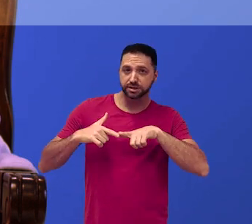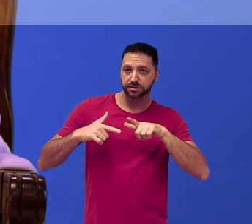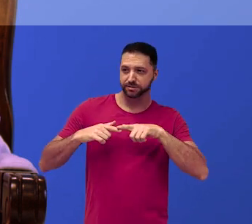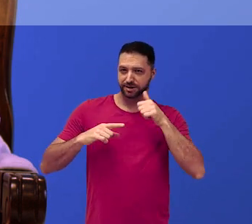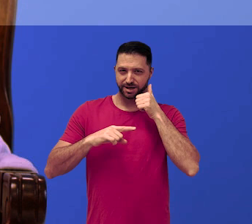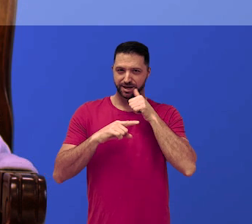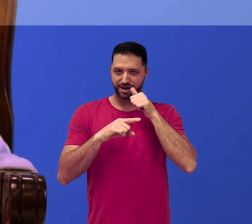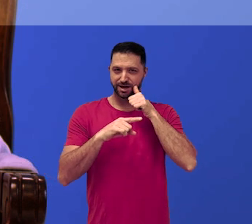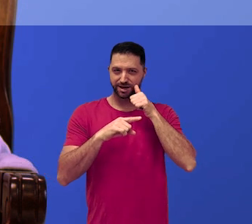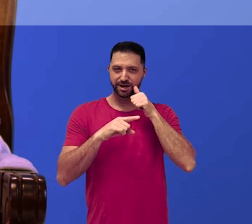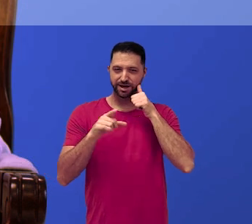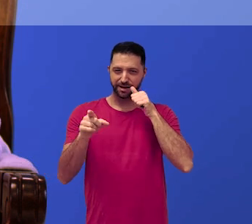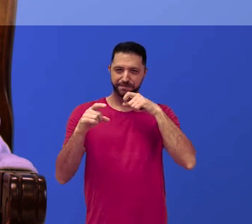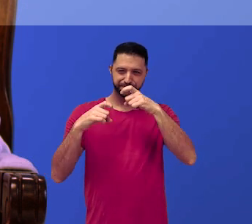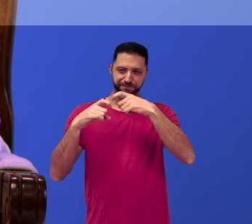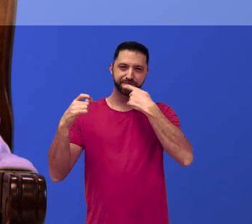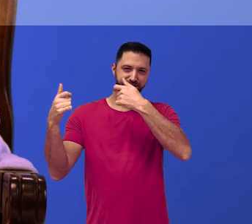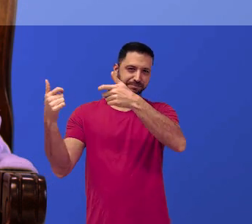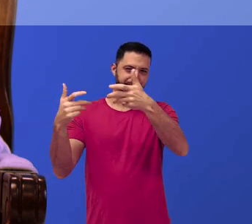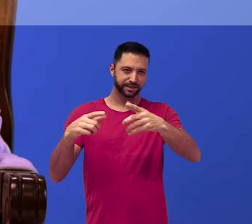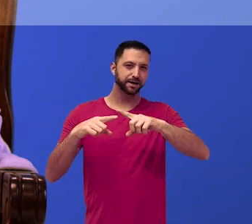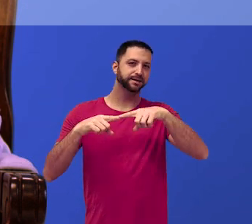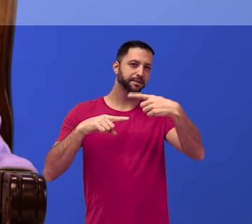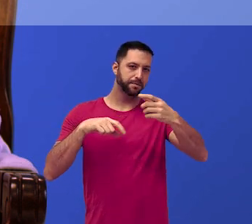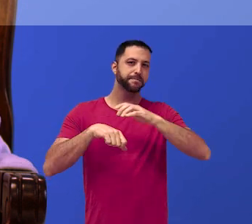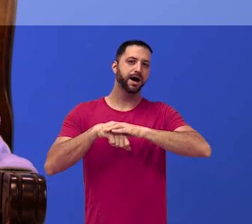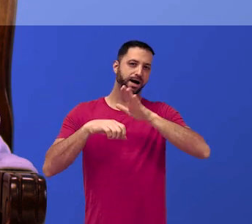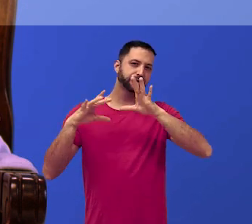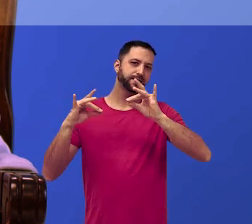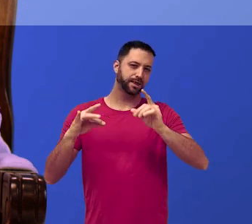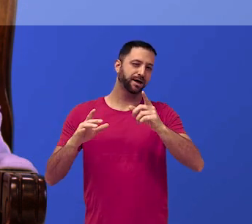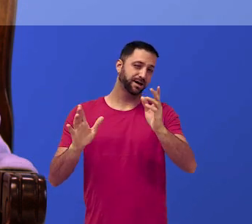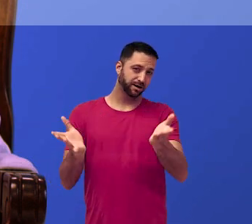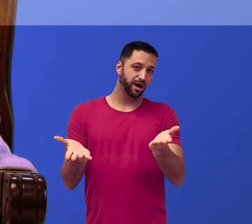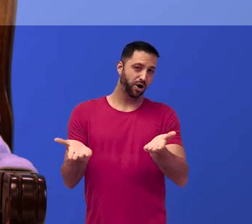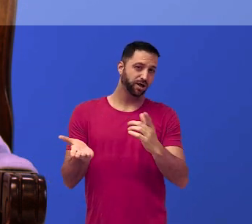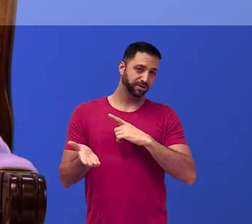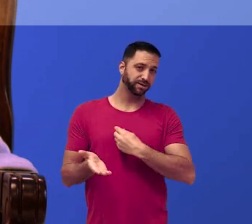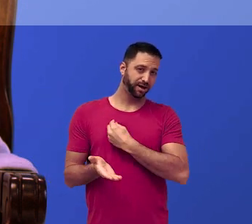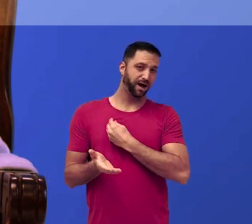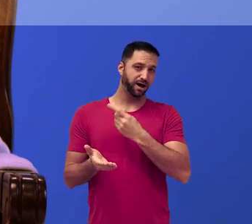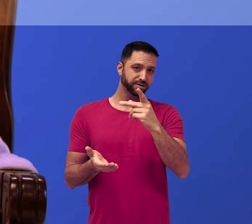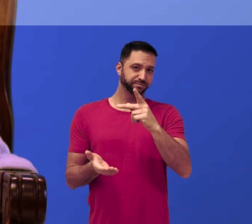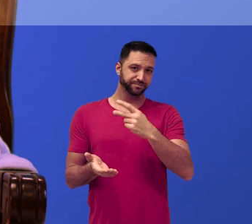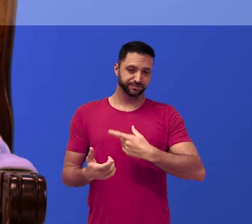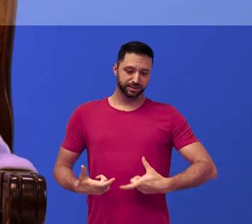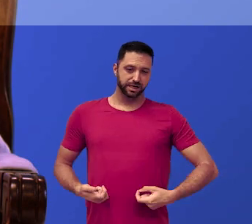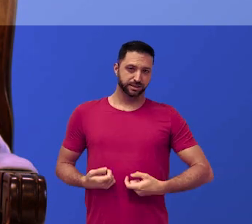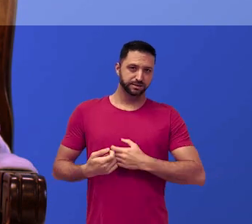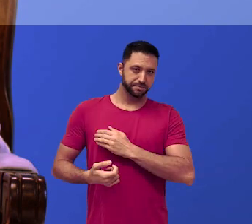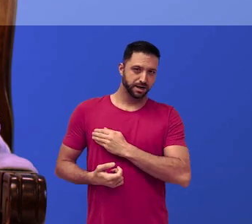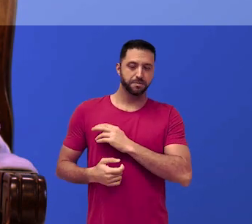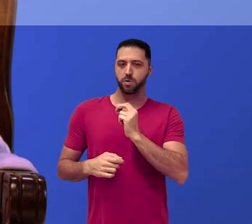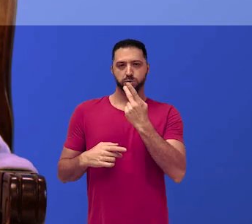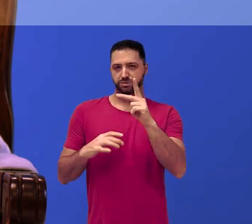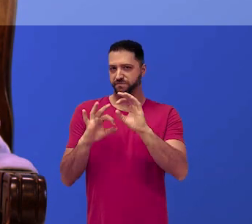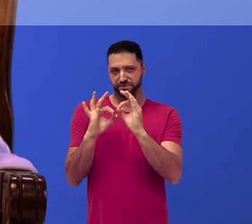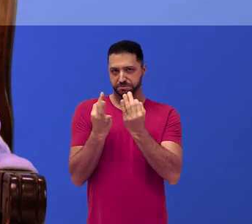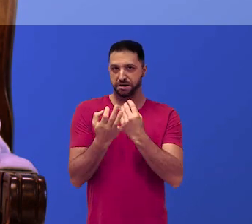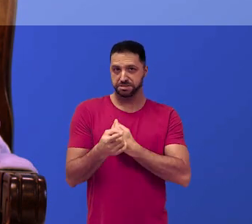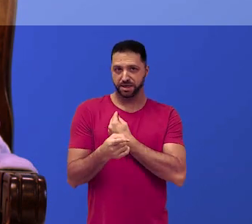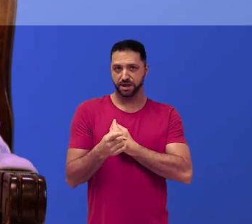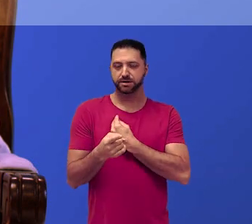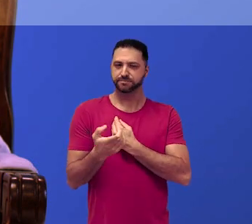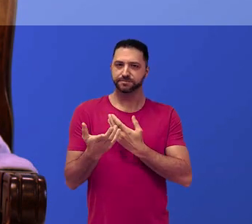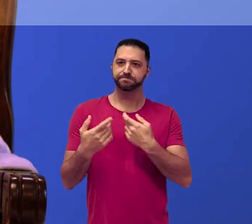até passando por isso, e a doutora vai falar com você também daqui a pouco, você que já, infelizmente, está passando por isso, ou tem alguém na